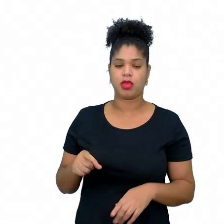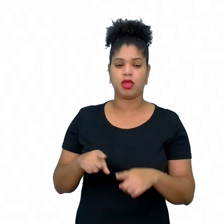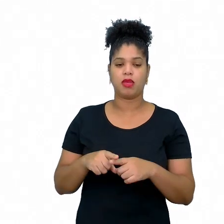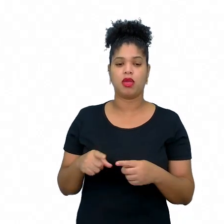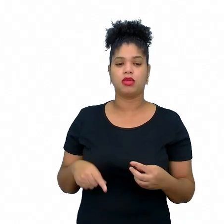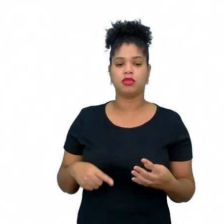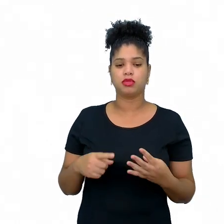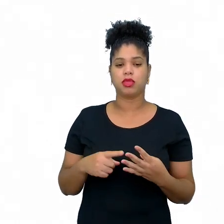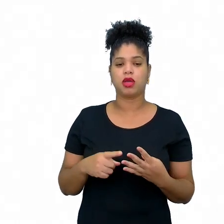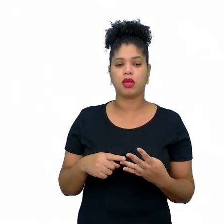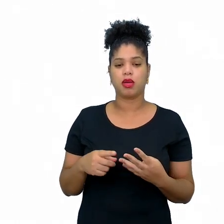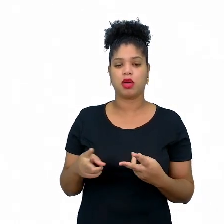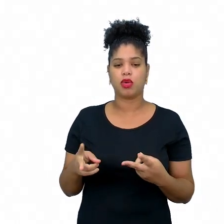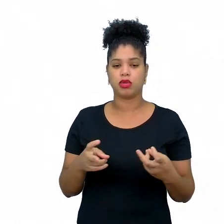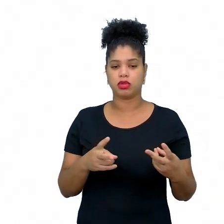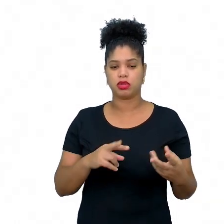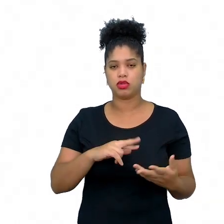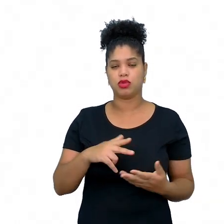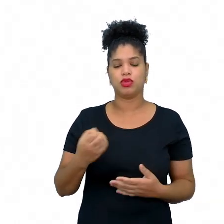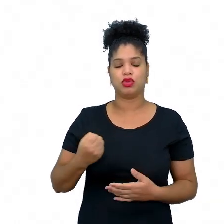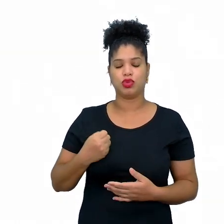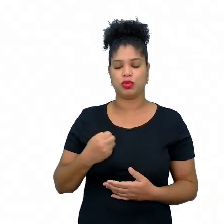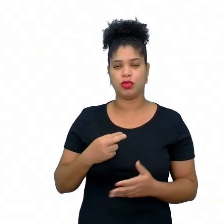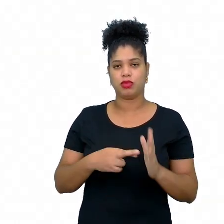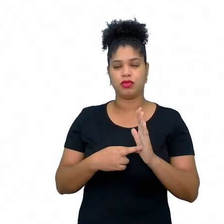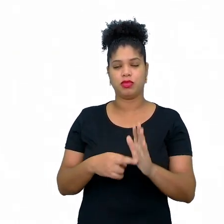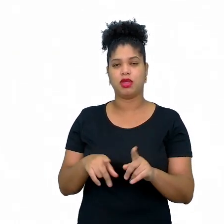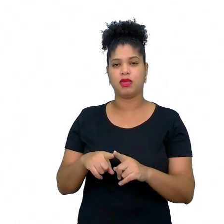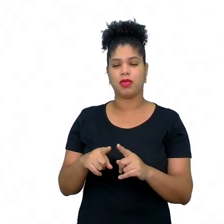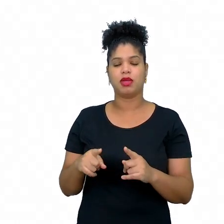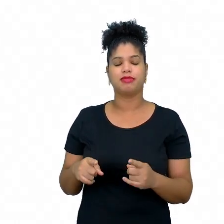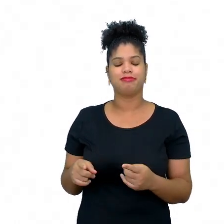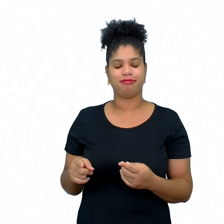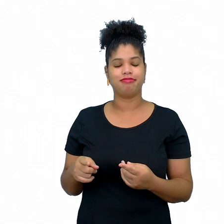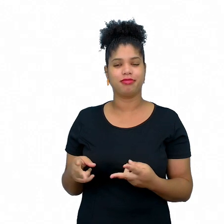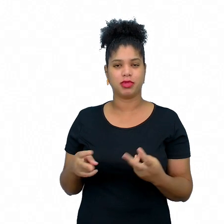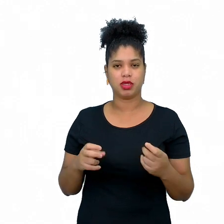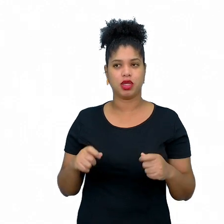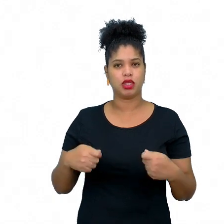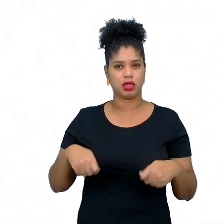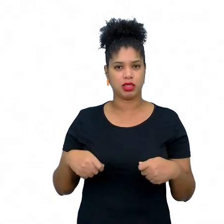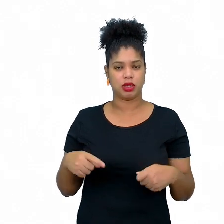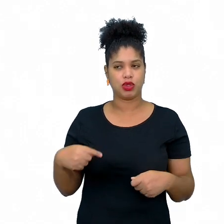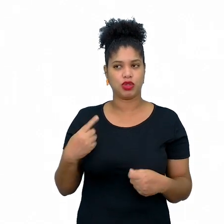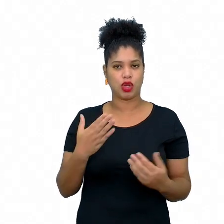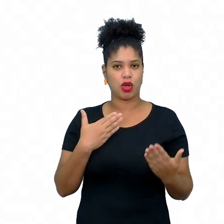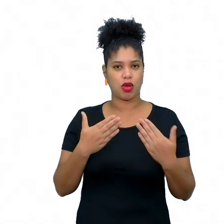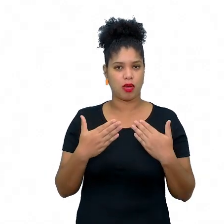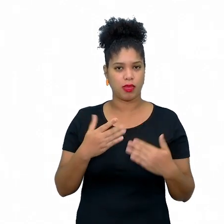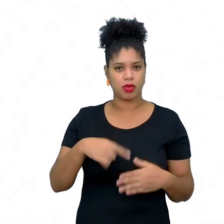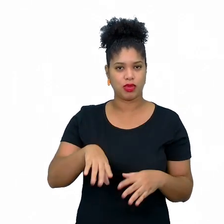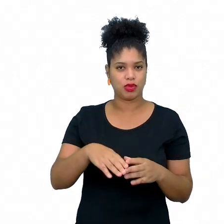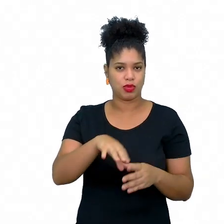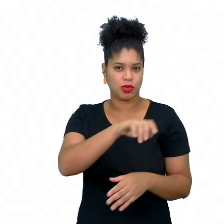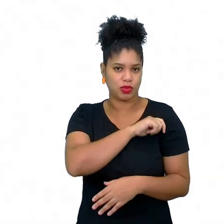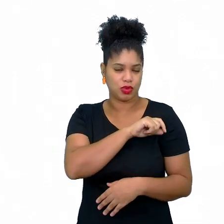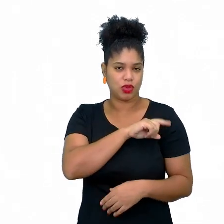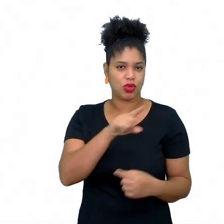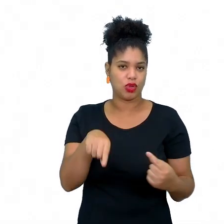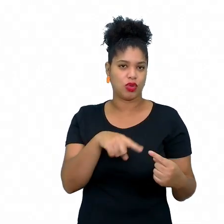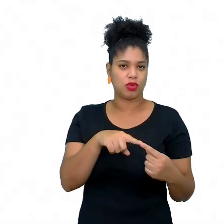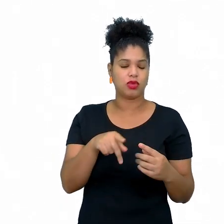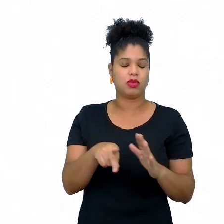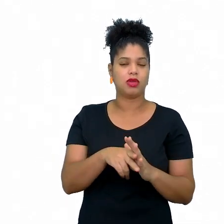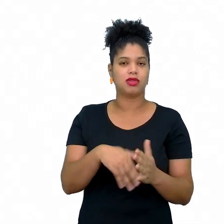Reconhecer os conjuntos numéricos e as suas notações. Percebam a necessidade que nós temos de discutir com esses alunos, que está como objetivo